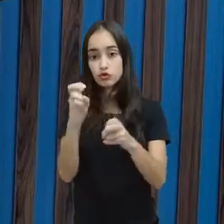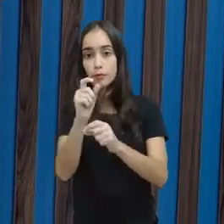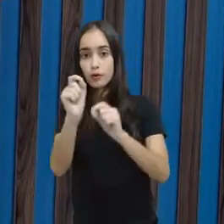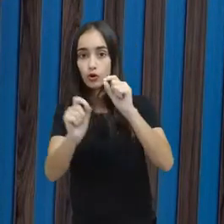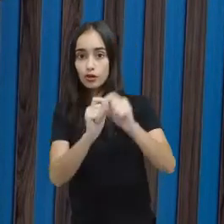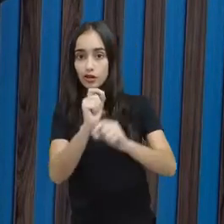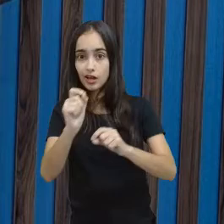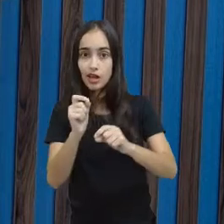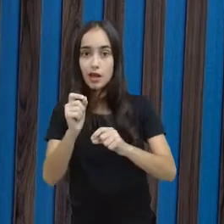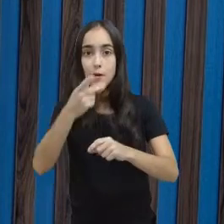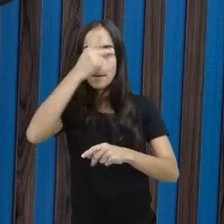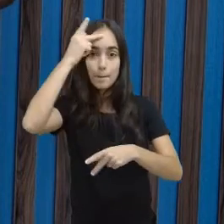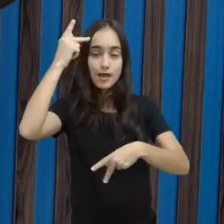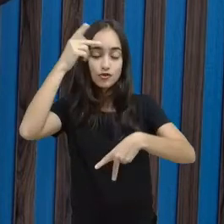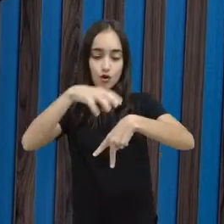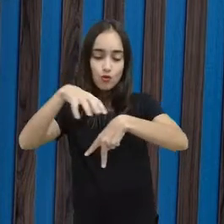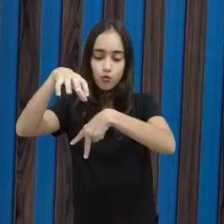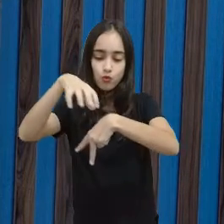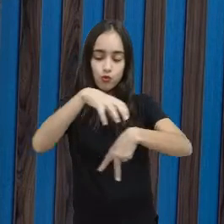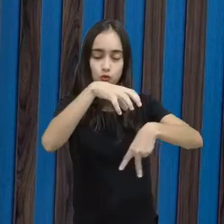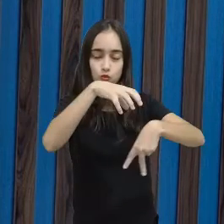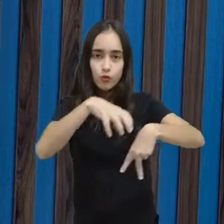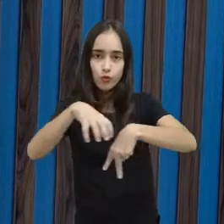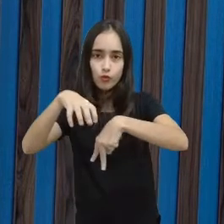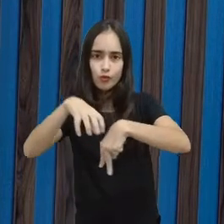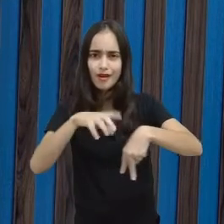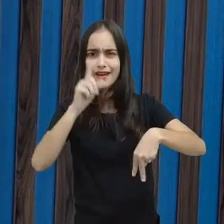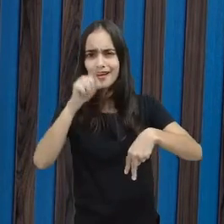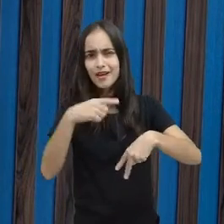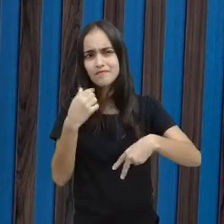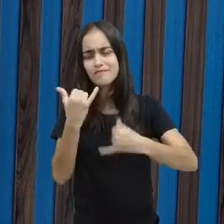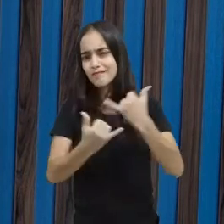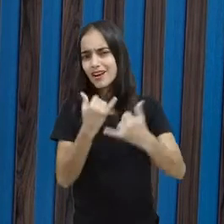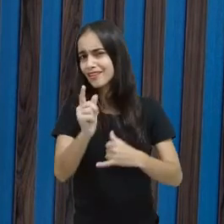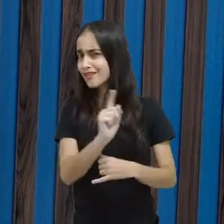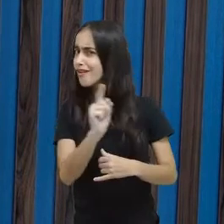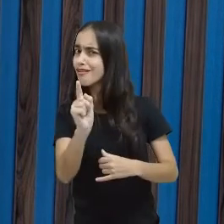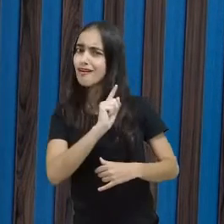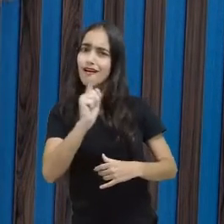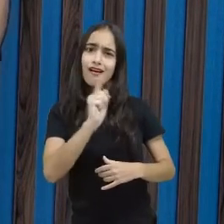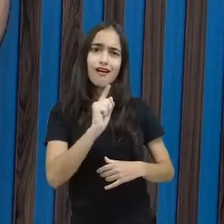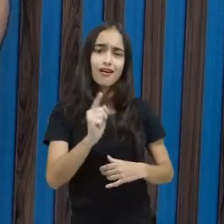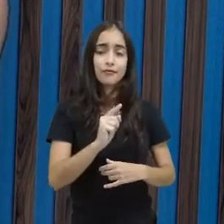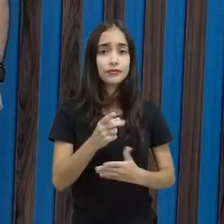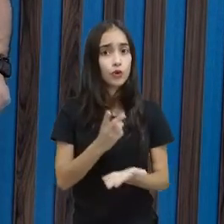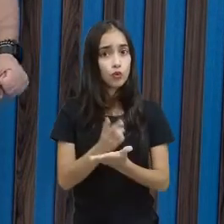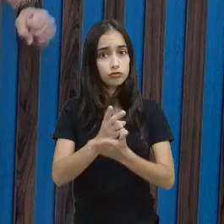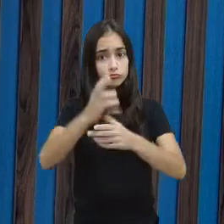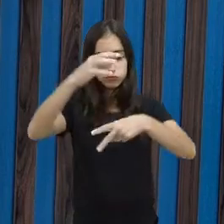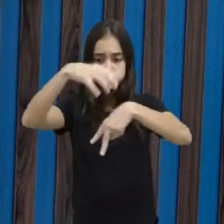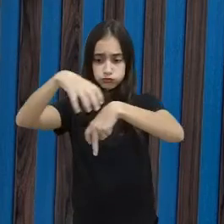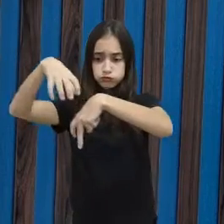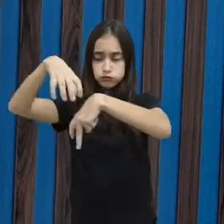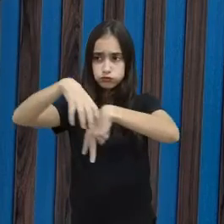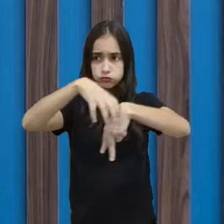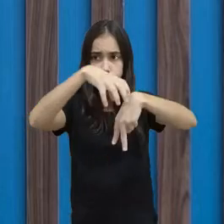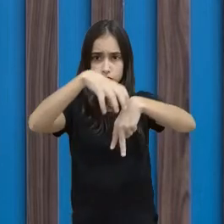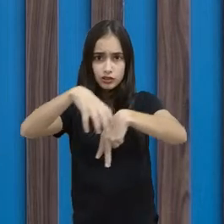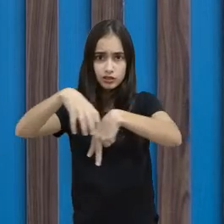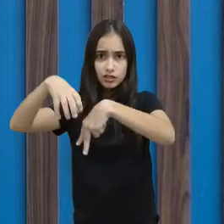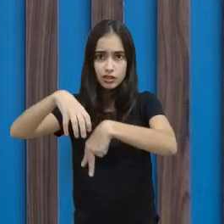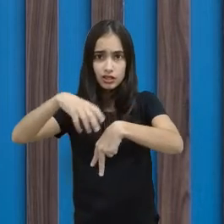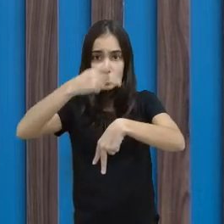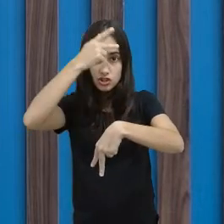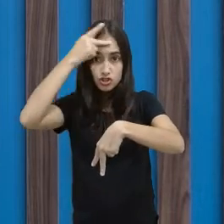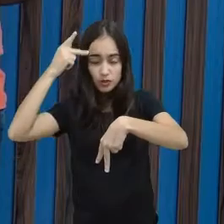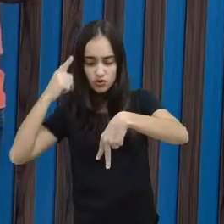brigada de paraquedistas nesse sentido aí. E não era brincadeira não, os caras iam descendo de paraquedas, né, e lá embaixo o pessoal metralhando, né?